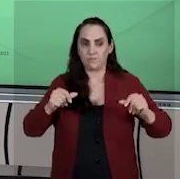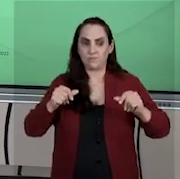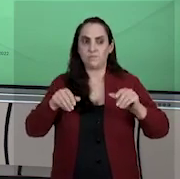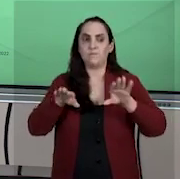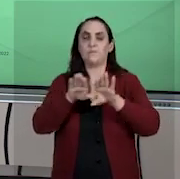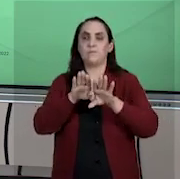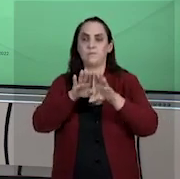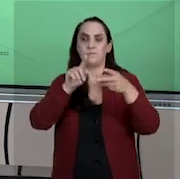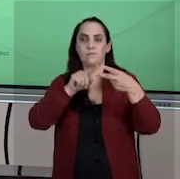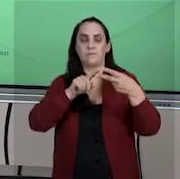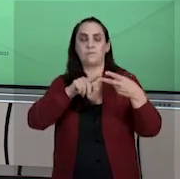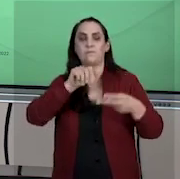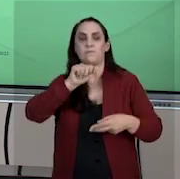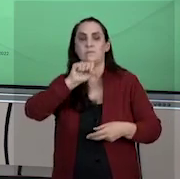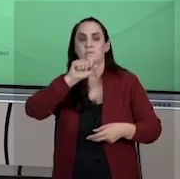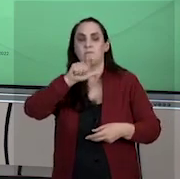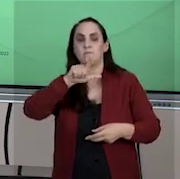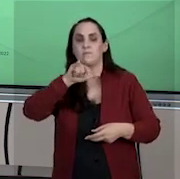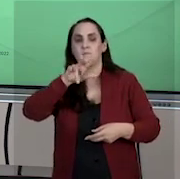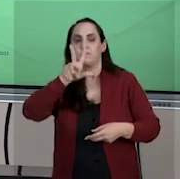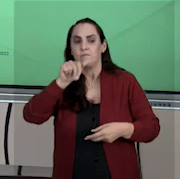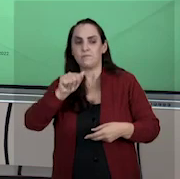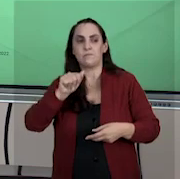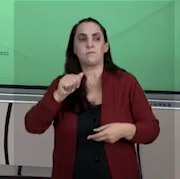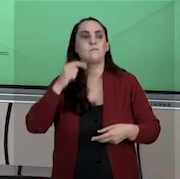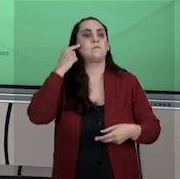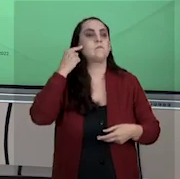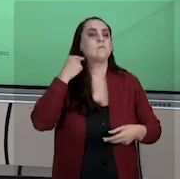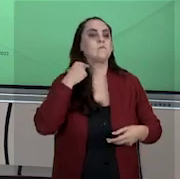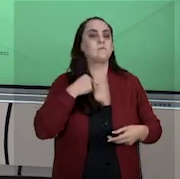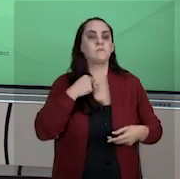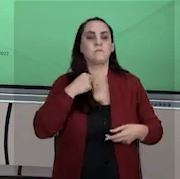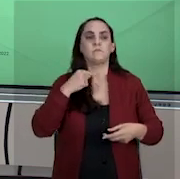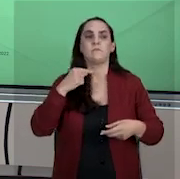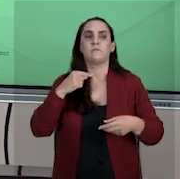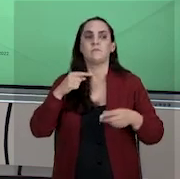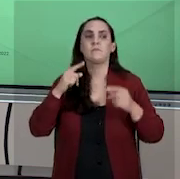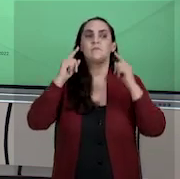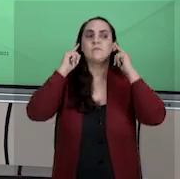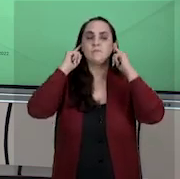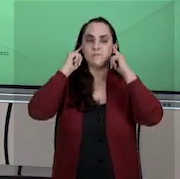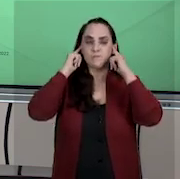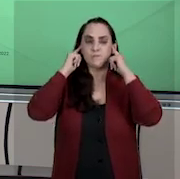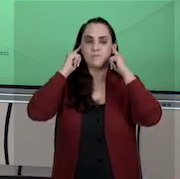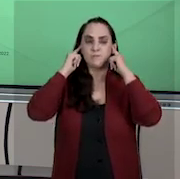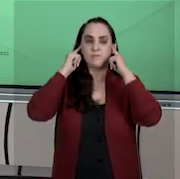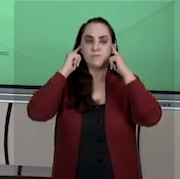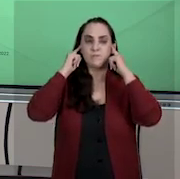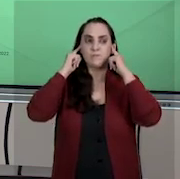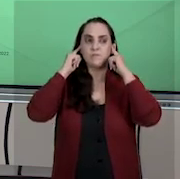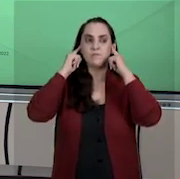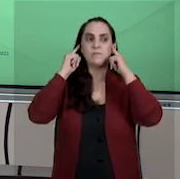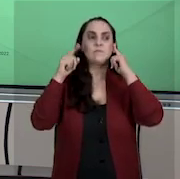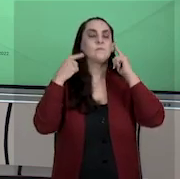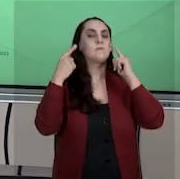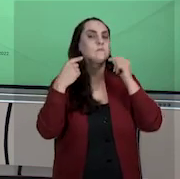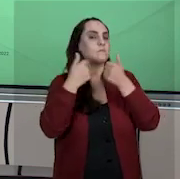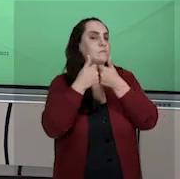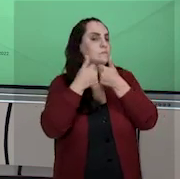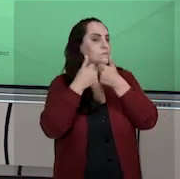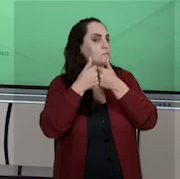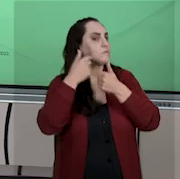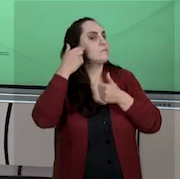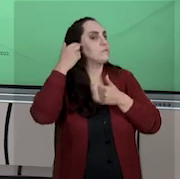a parótida, a submandibular e a sublingual. Parótida, ela fica um pouco mais acima, aqui próximo aos